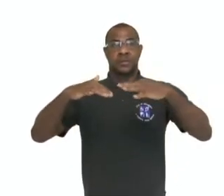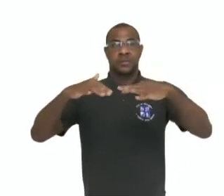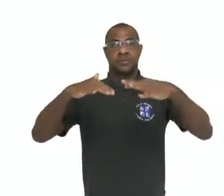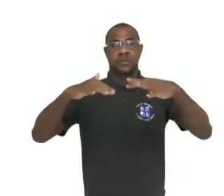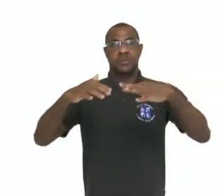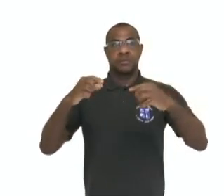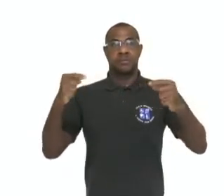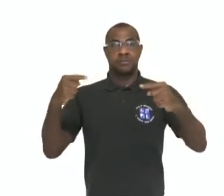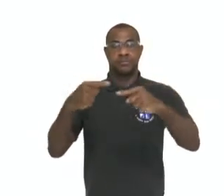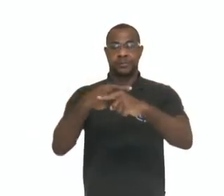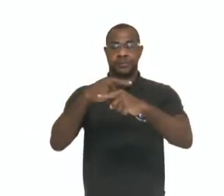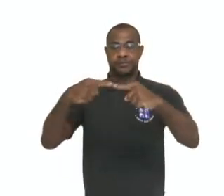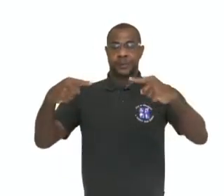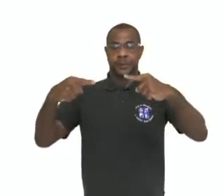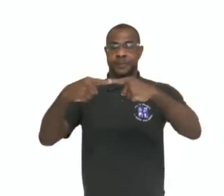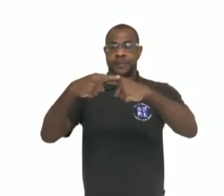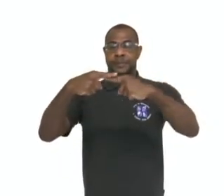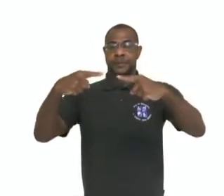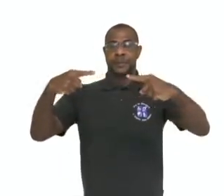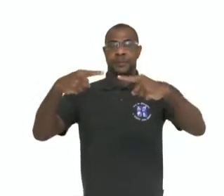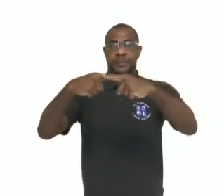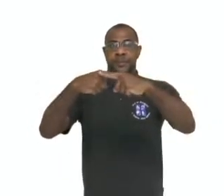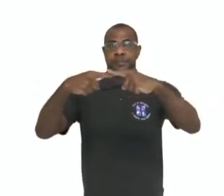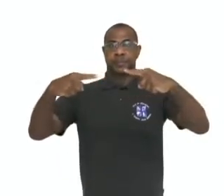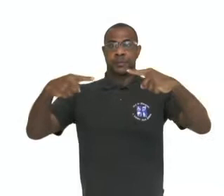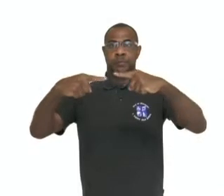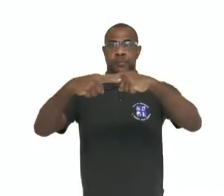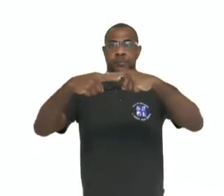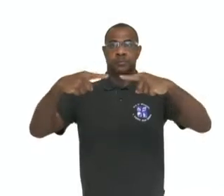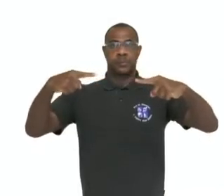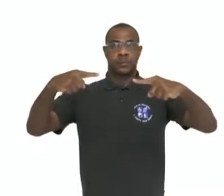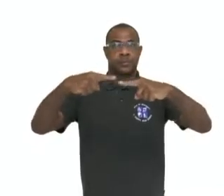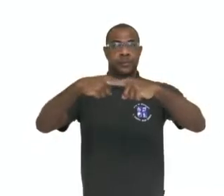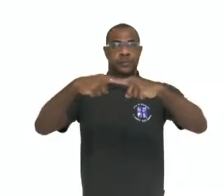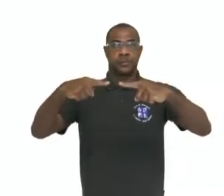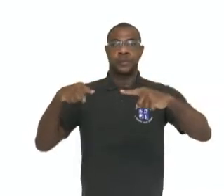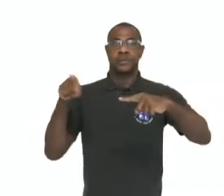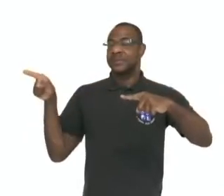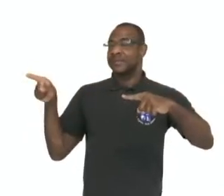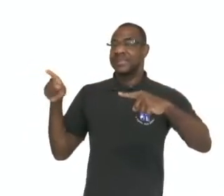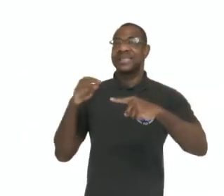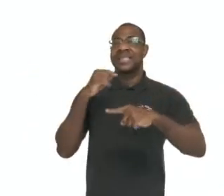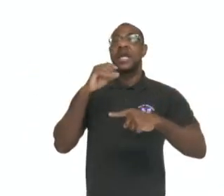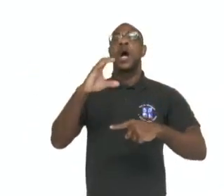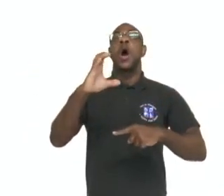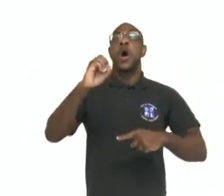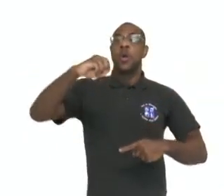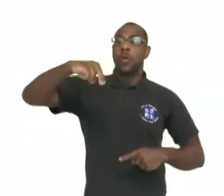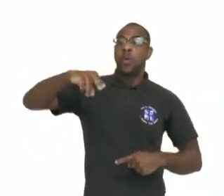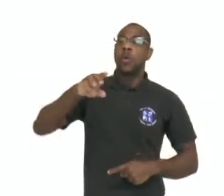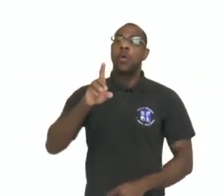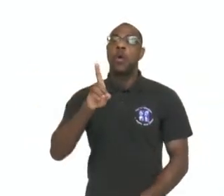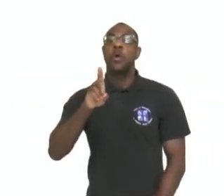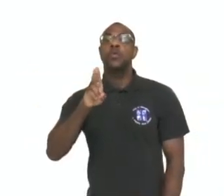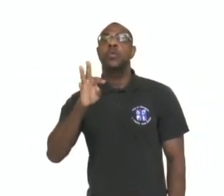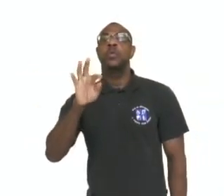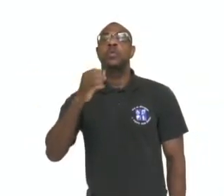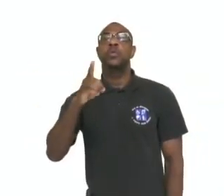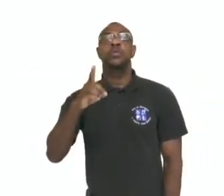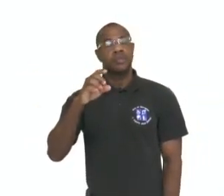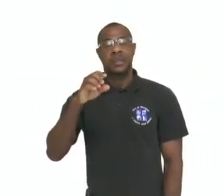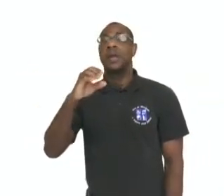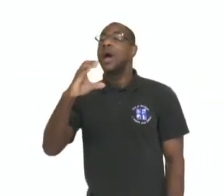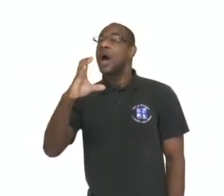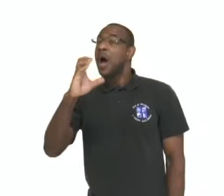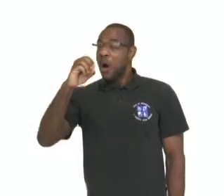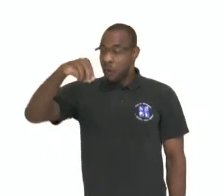ó. Condutores elétricos, eles permitem, eles possibilitam a movimentação,